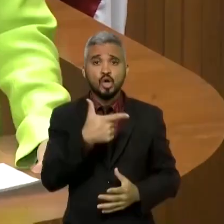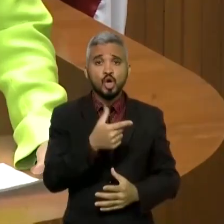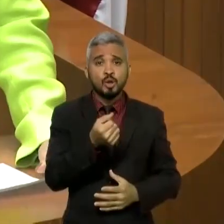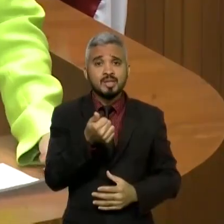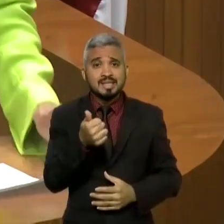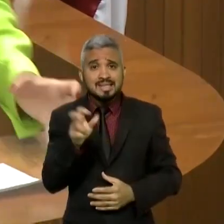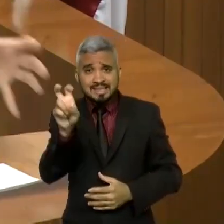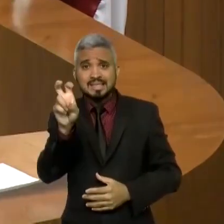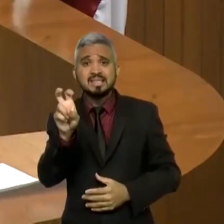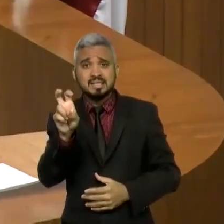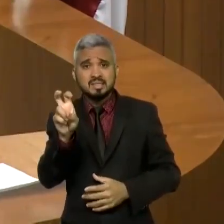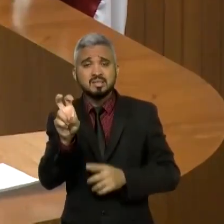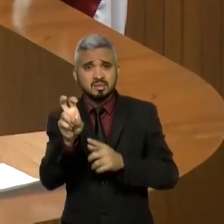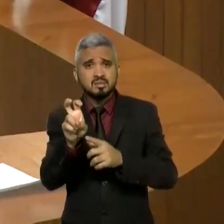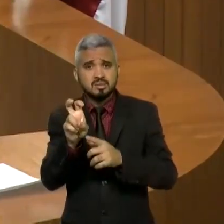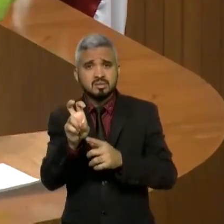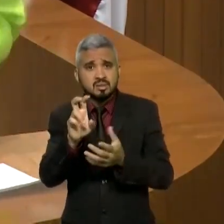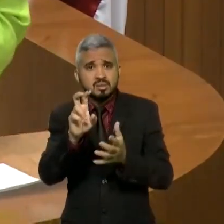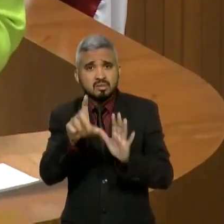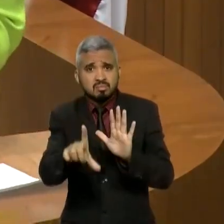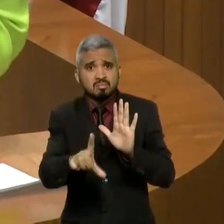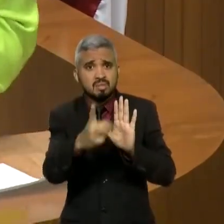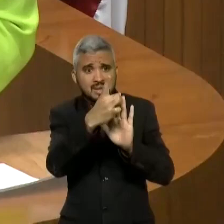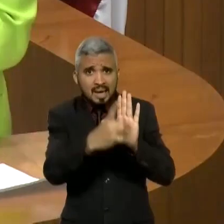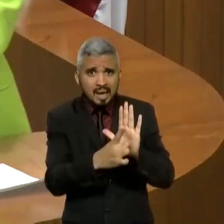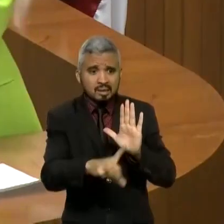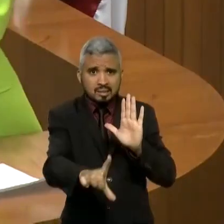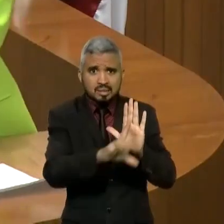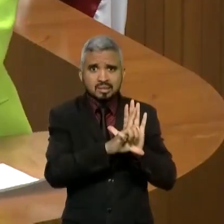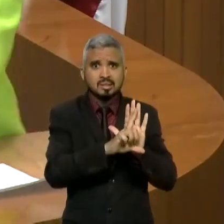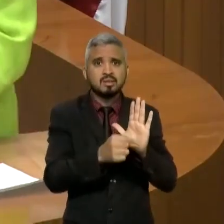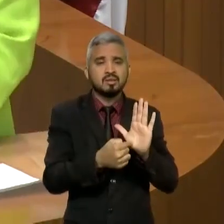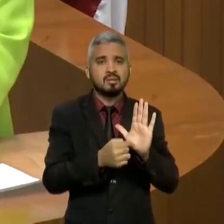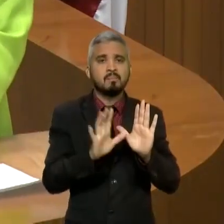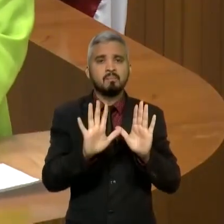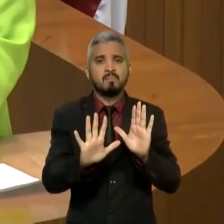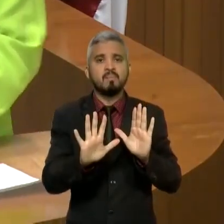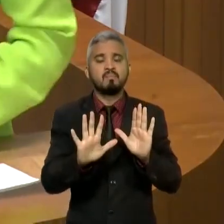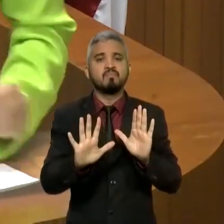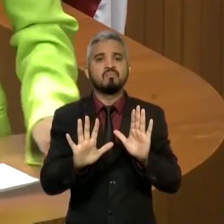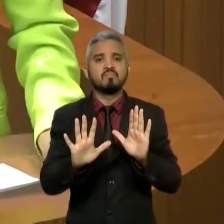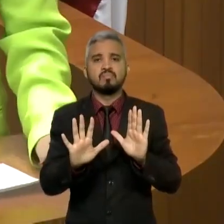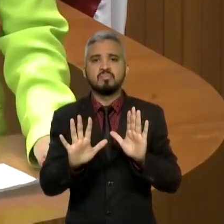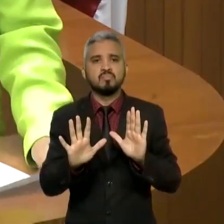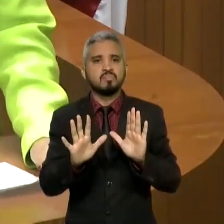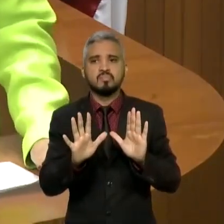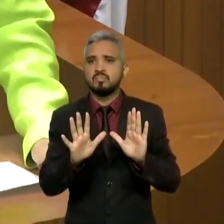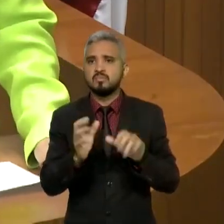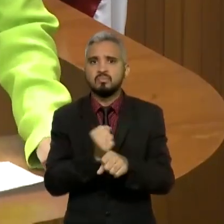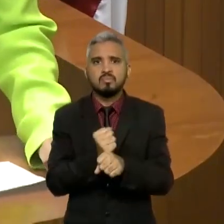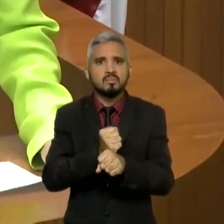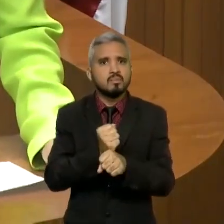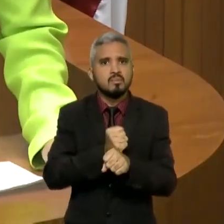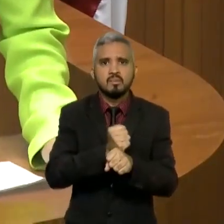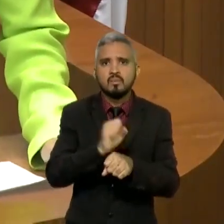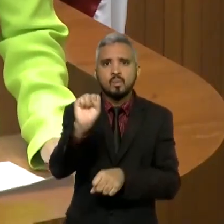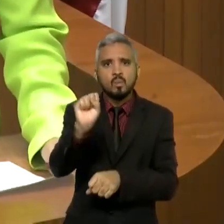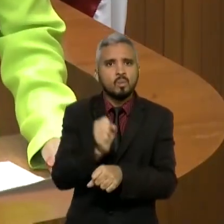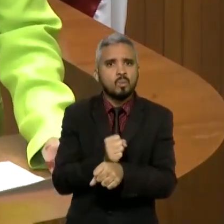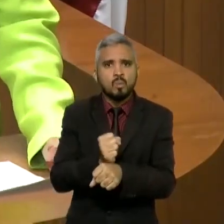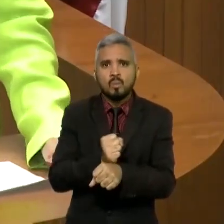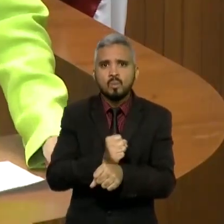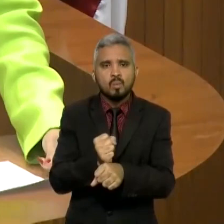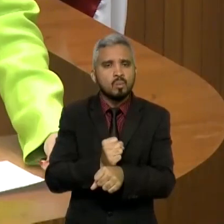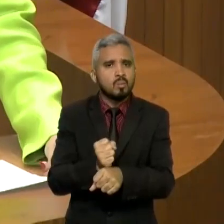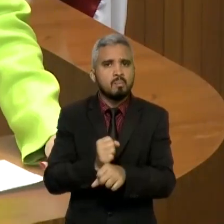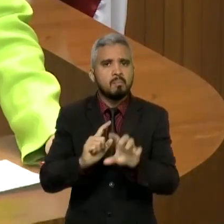Vale. Já a deputada Daniela, procuradora da mulher no parlamento, alertou para o alto número de crimes de feminicídio